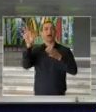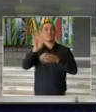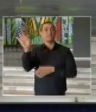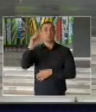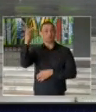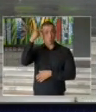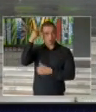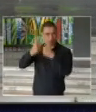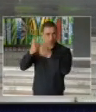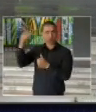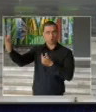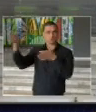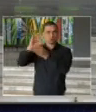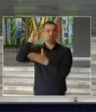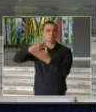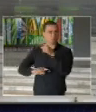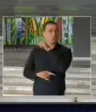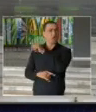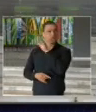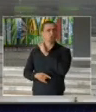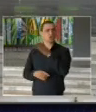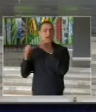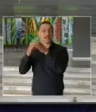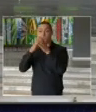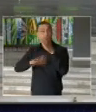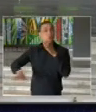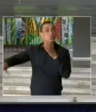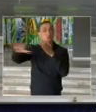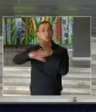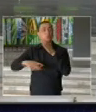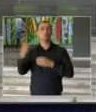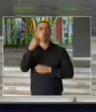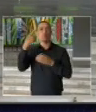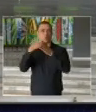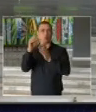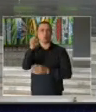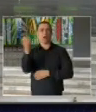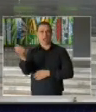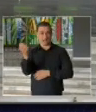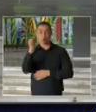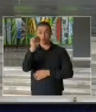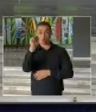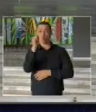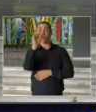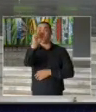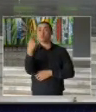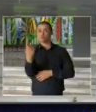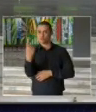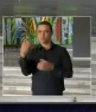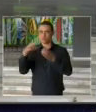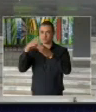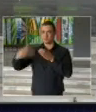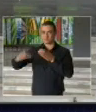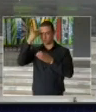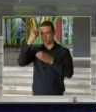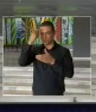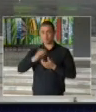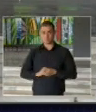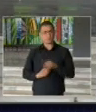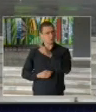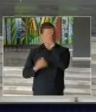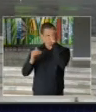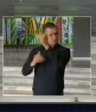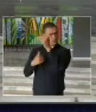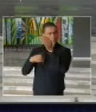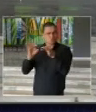Marco Aurélio Lemão está com a gente também. Quem mais? Marcos Abreu Machado. Marquinho, grande abraço para